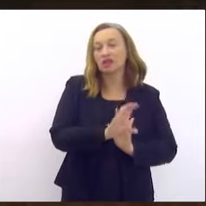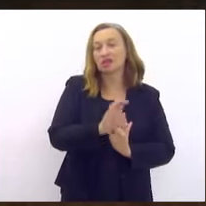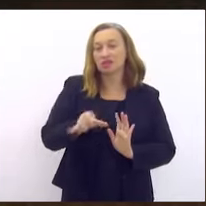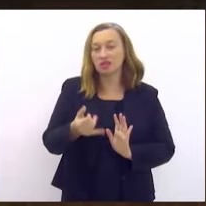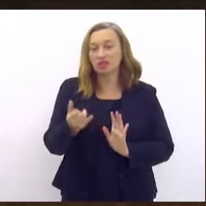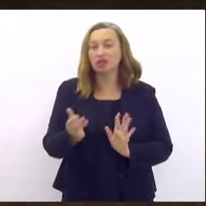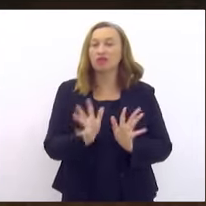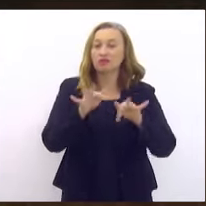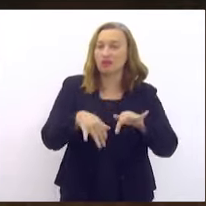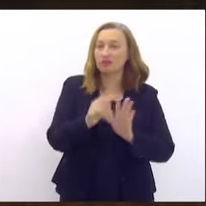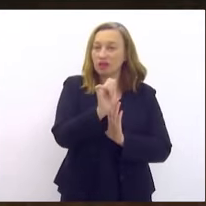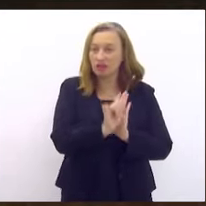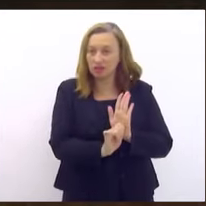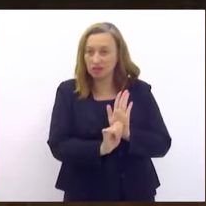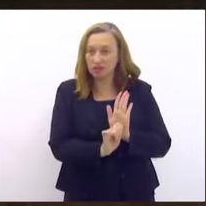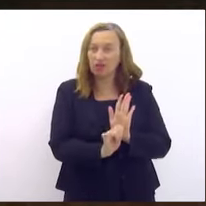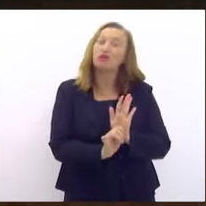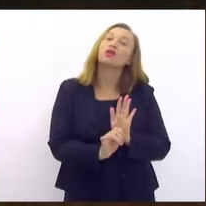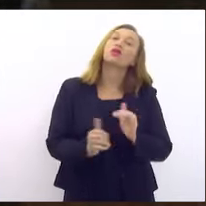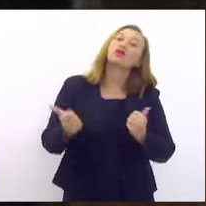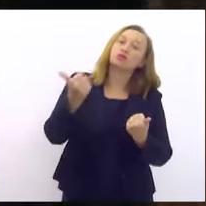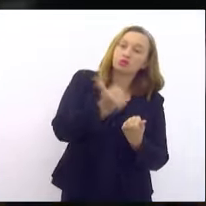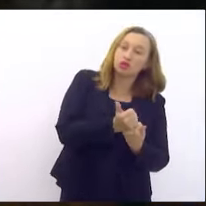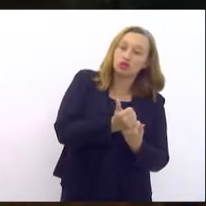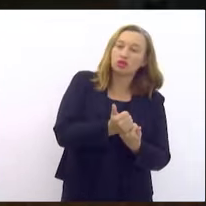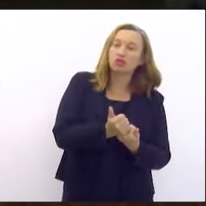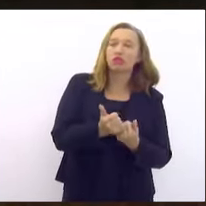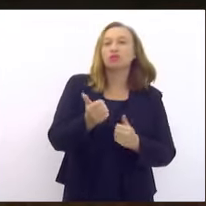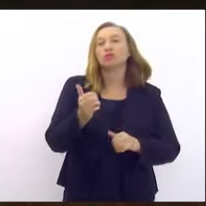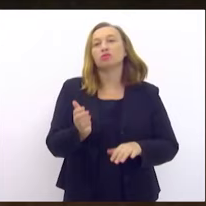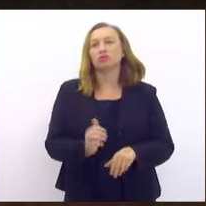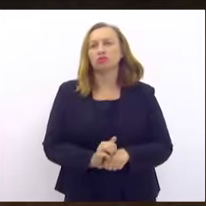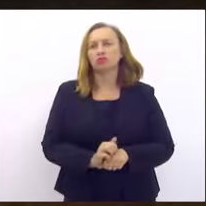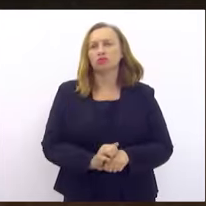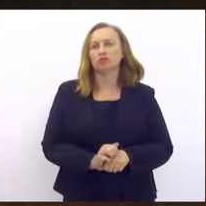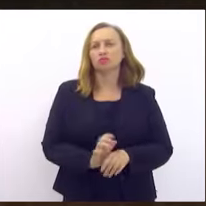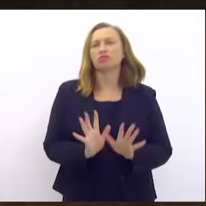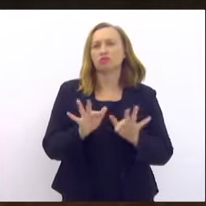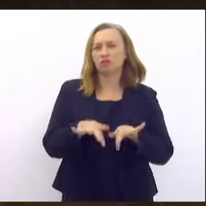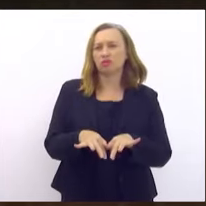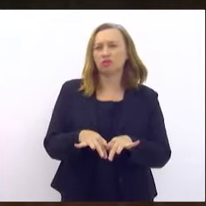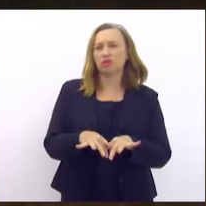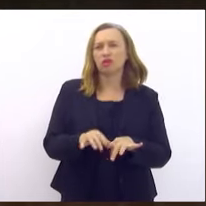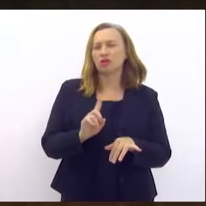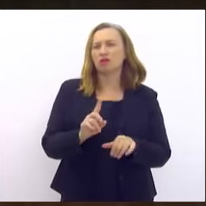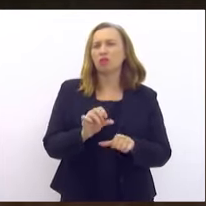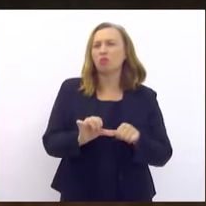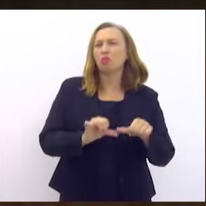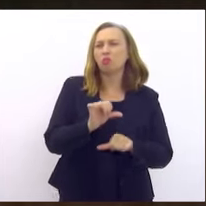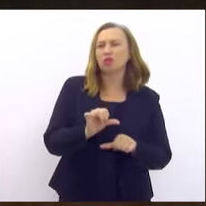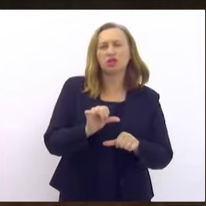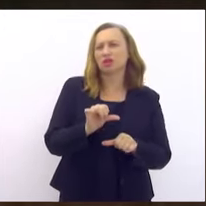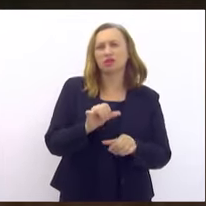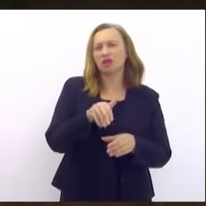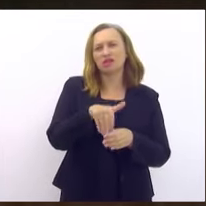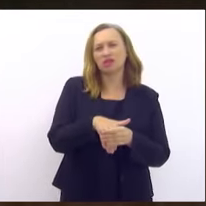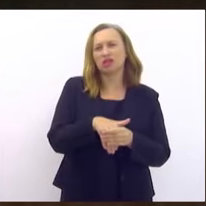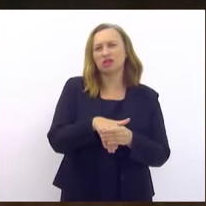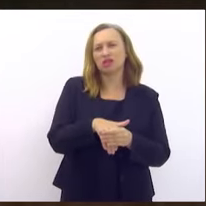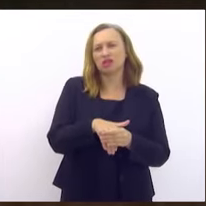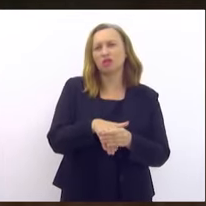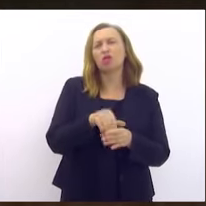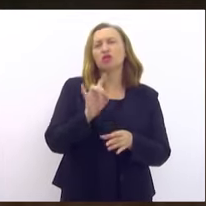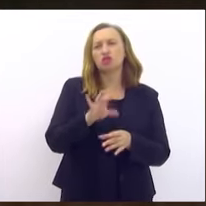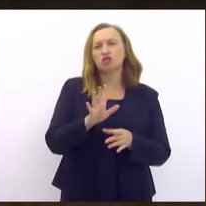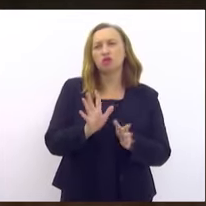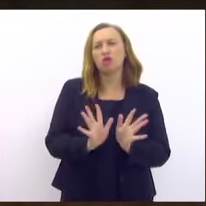redação concluindo por substitutivo não não não muda o a votação mas só uma questão de forma na conclusão pelo